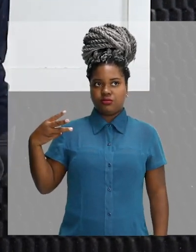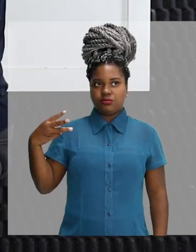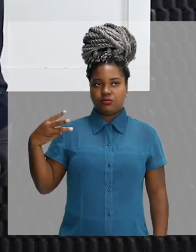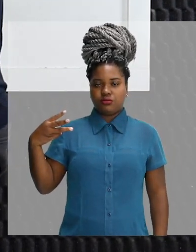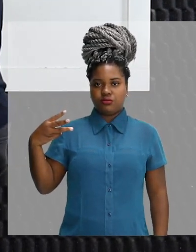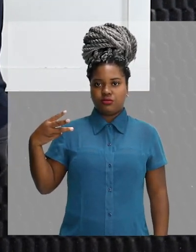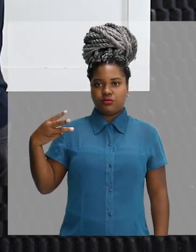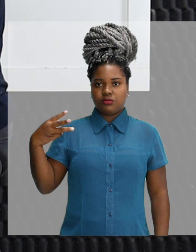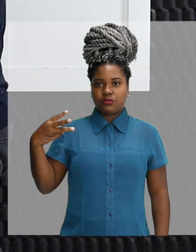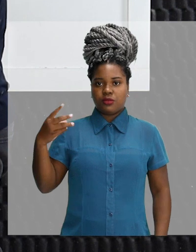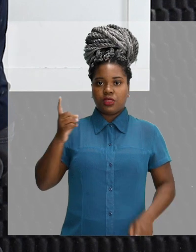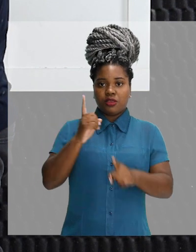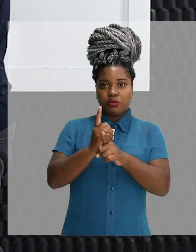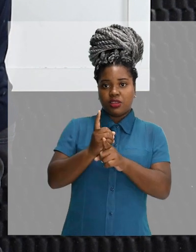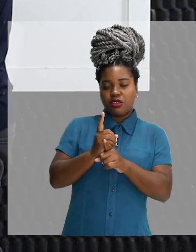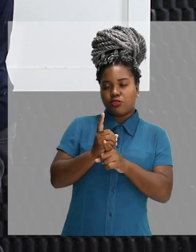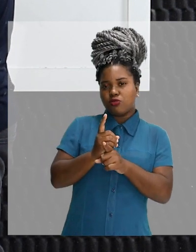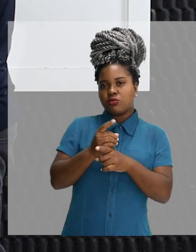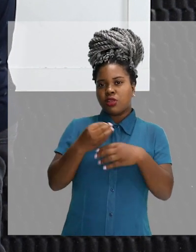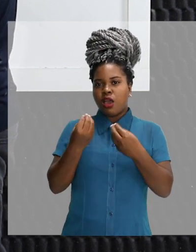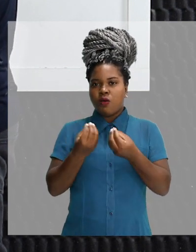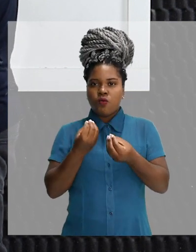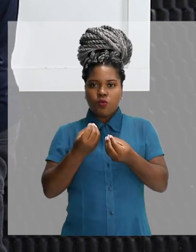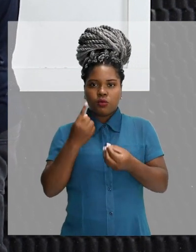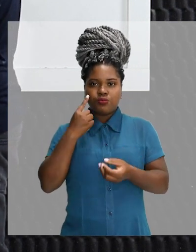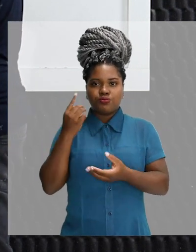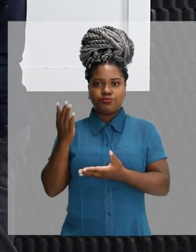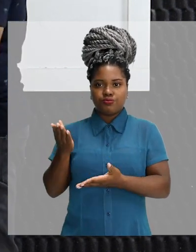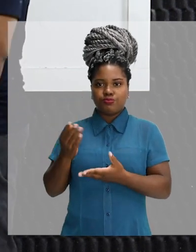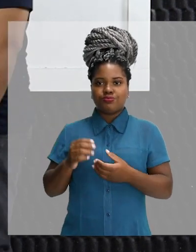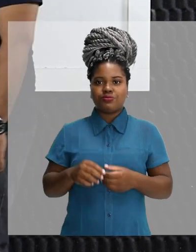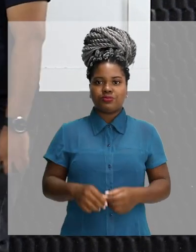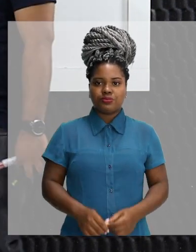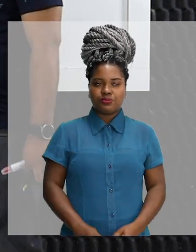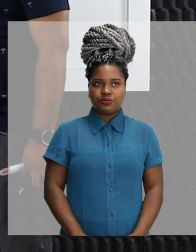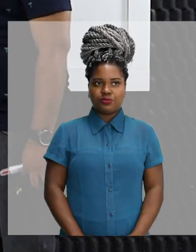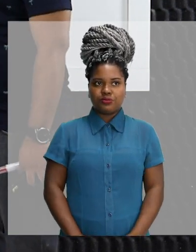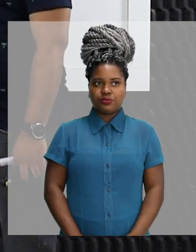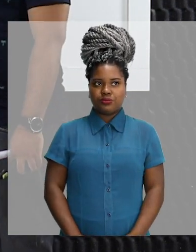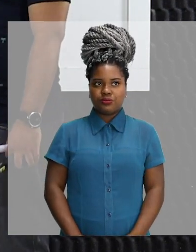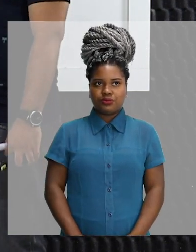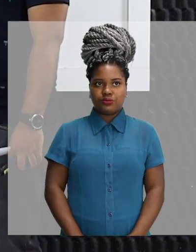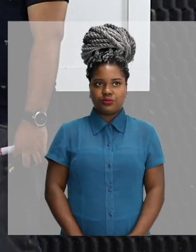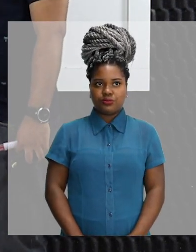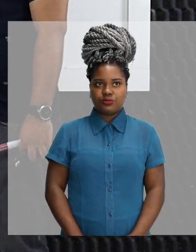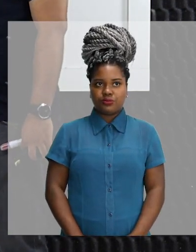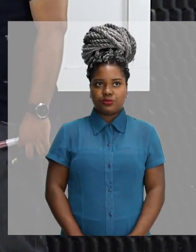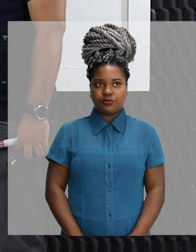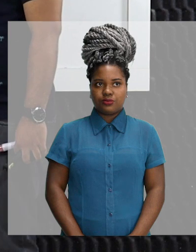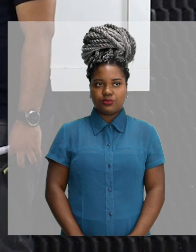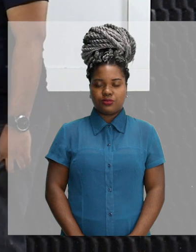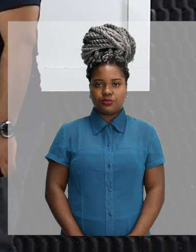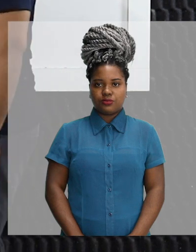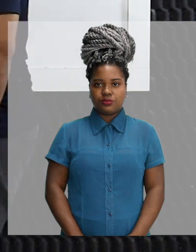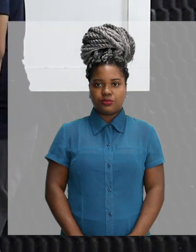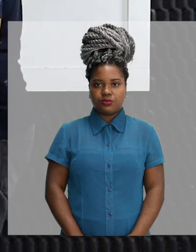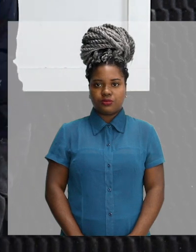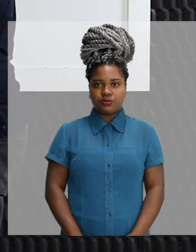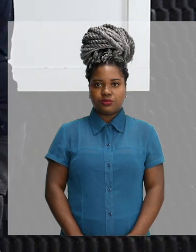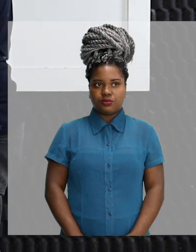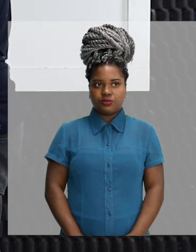para eu encontrar a aceleração, basta eu fazer 3 vezes 2. Ou seja, o 12 que está dividindo passa para o outro lado